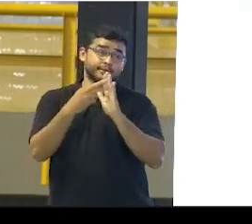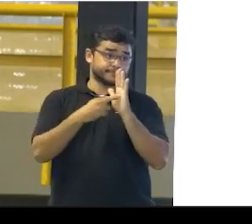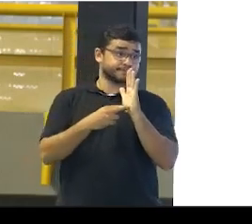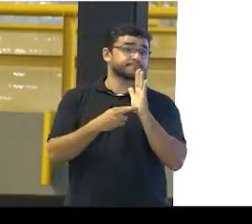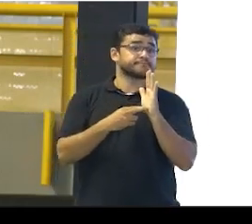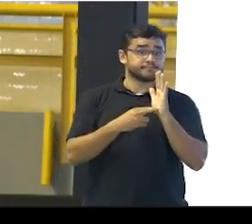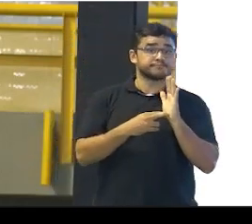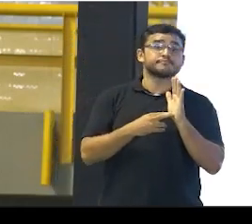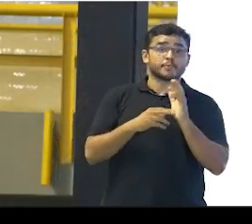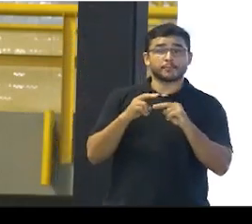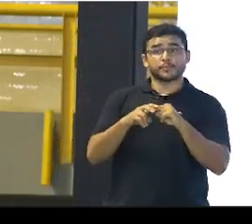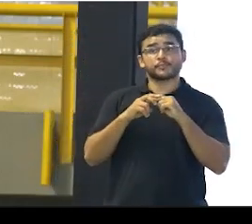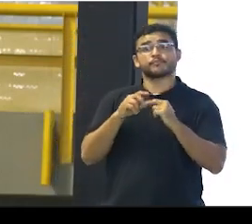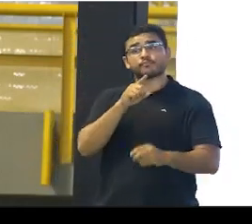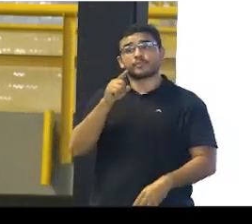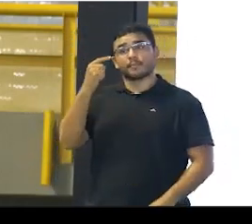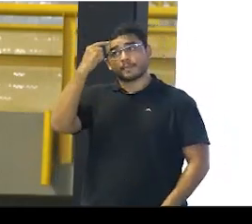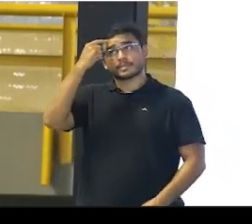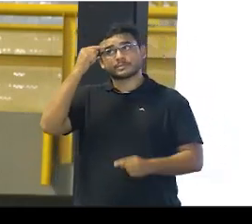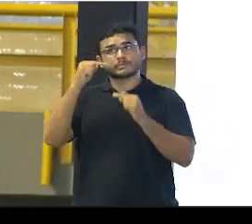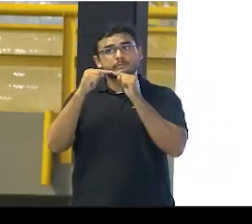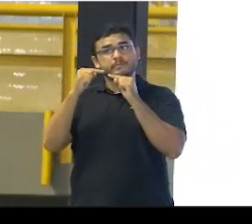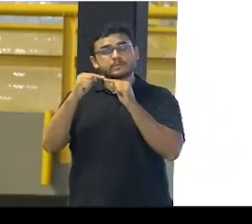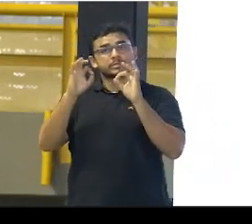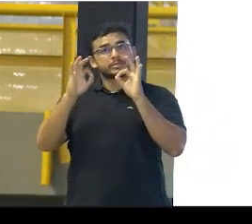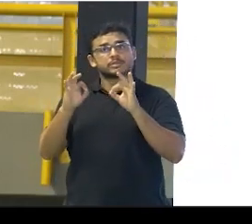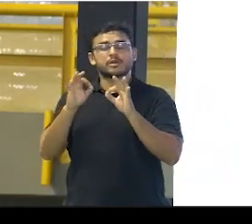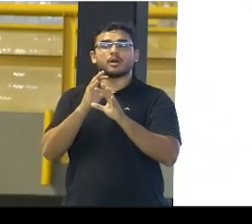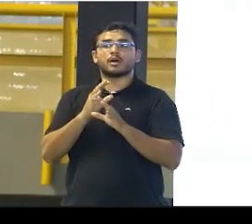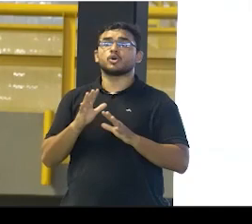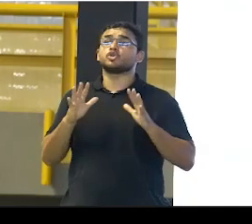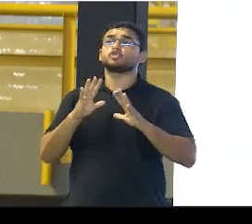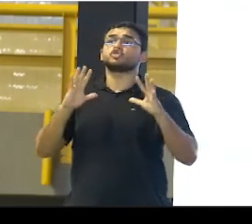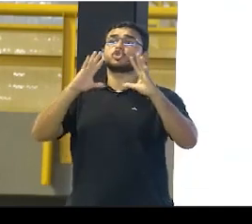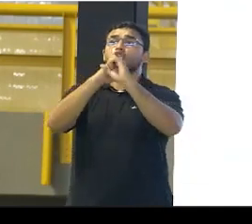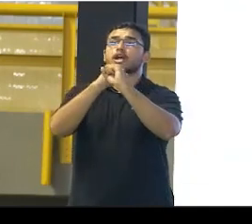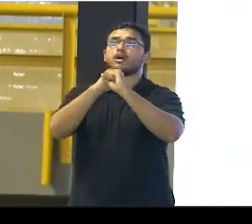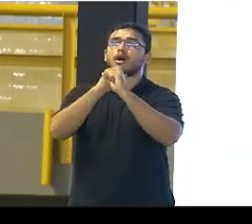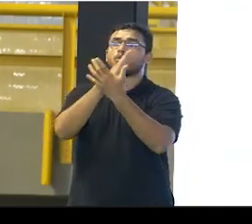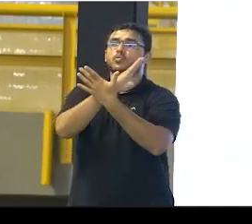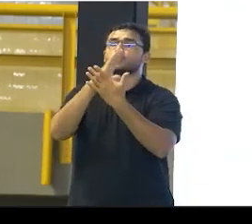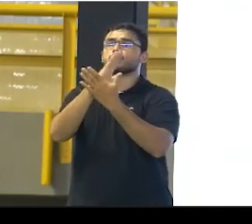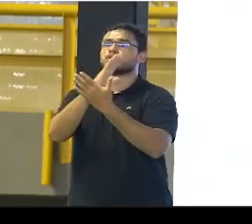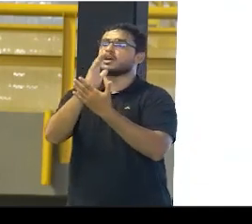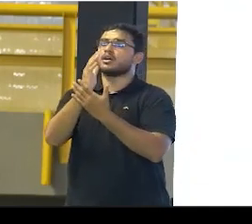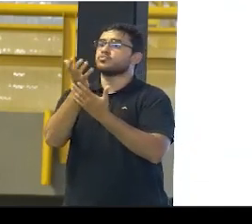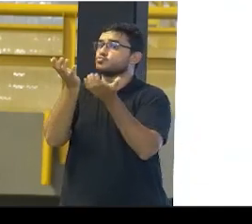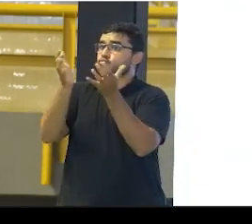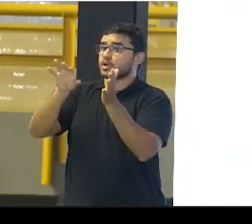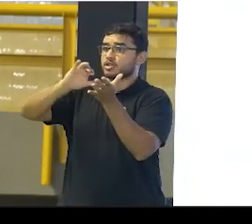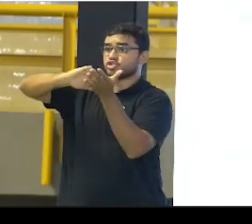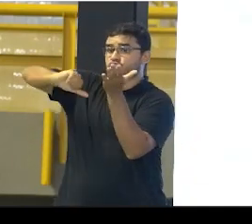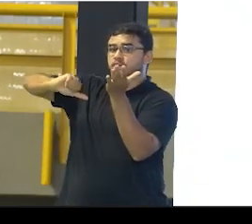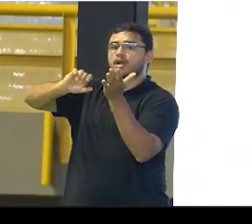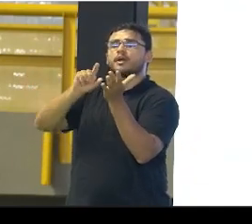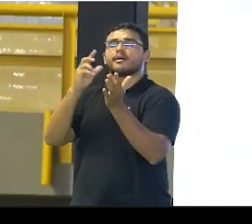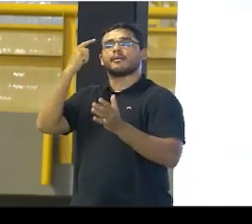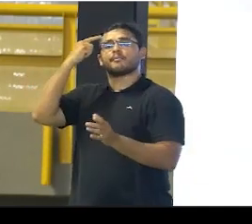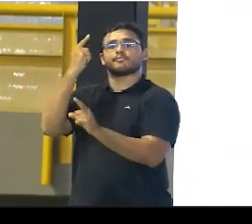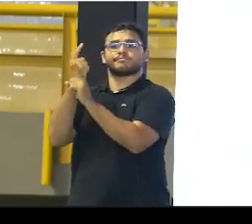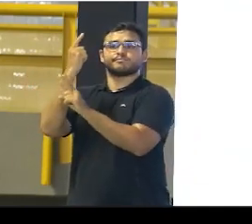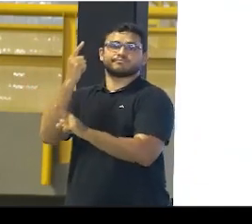muito comum as pessoas às vezes fazerem uma reforma, não ter a menor noção de